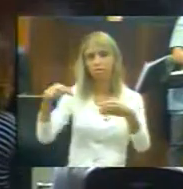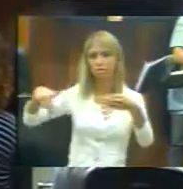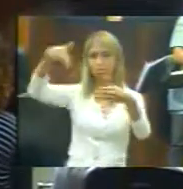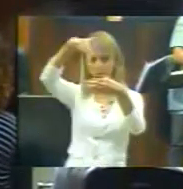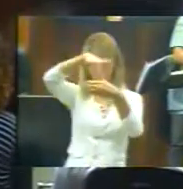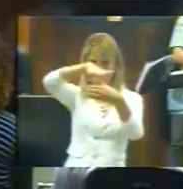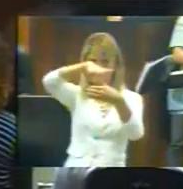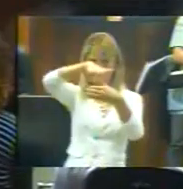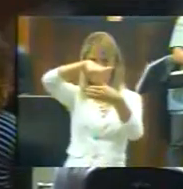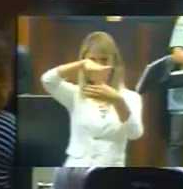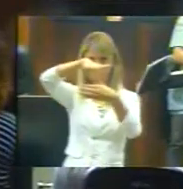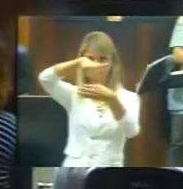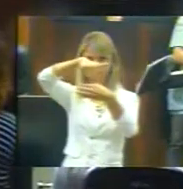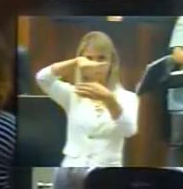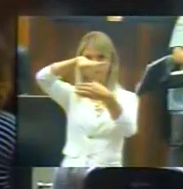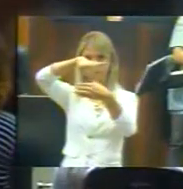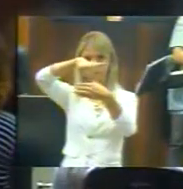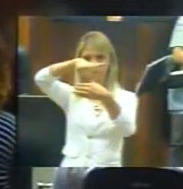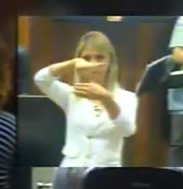a tribuna.